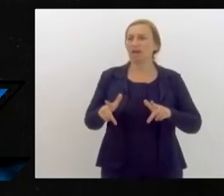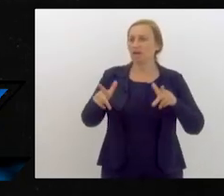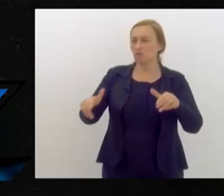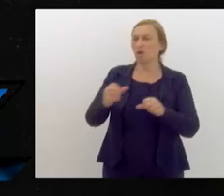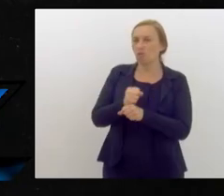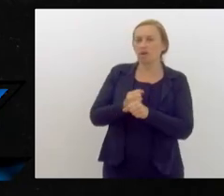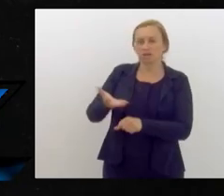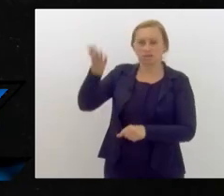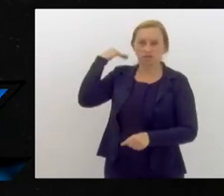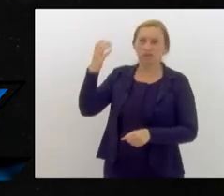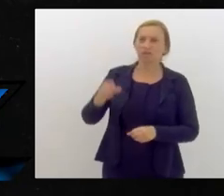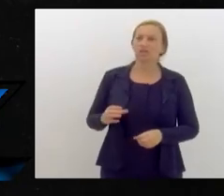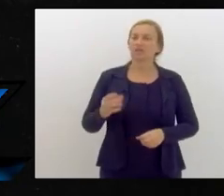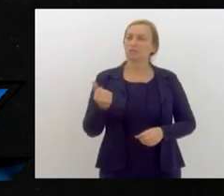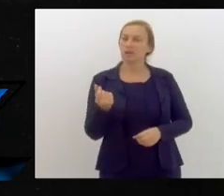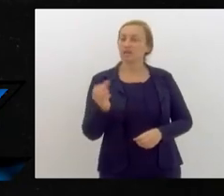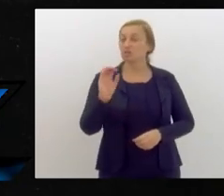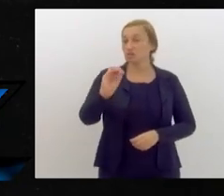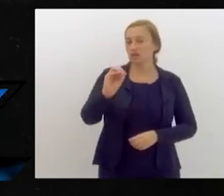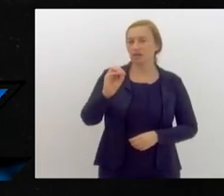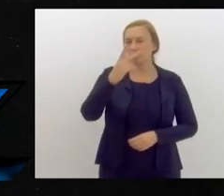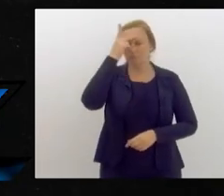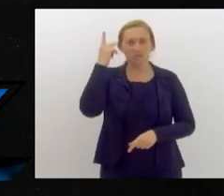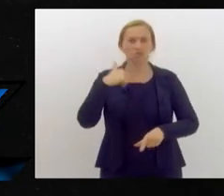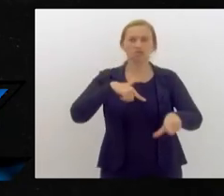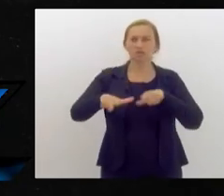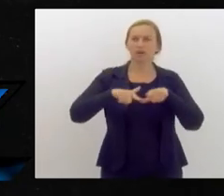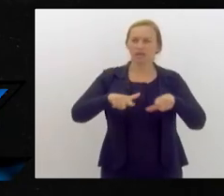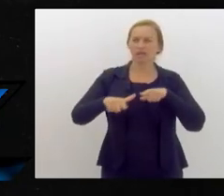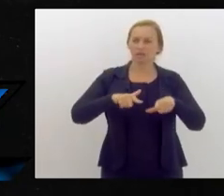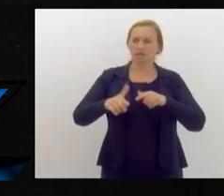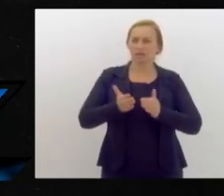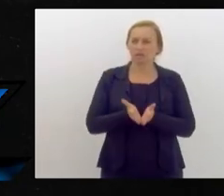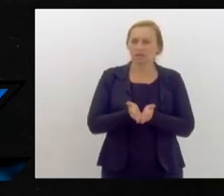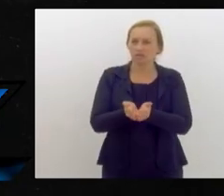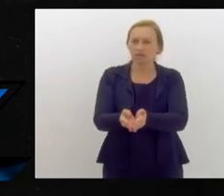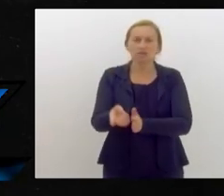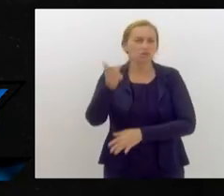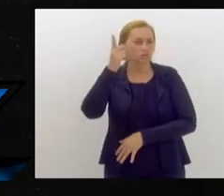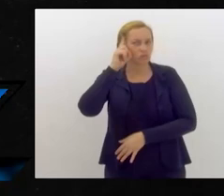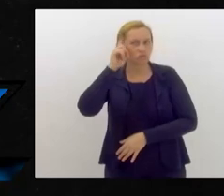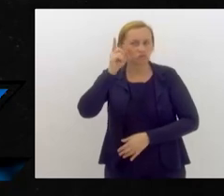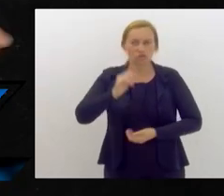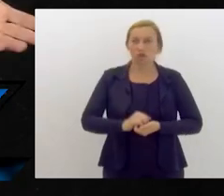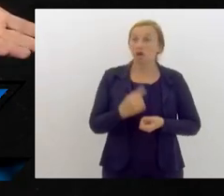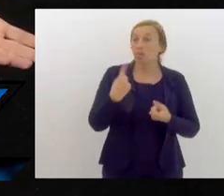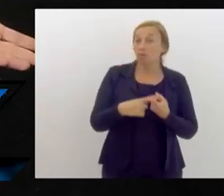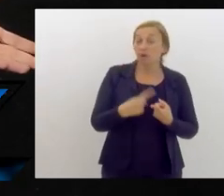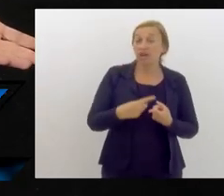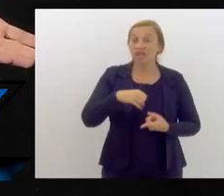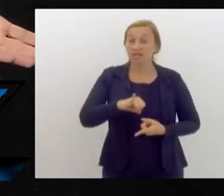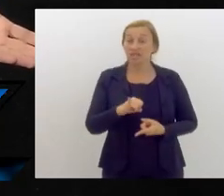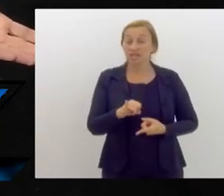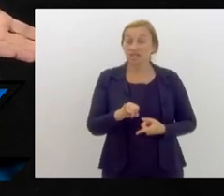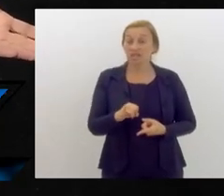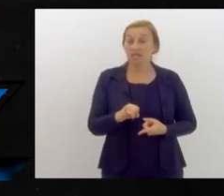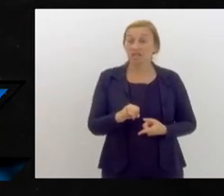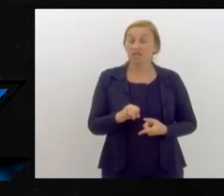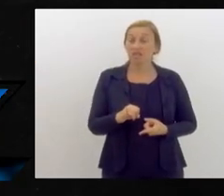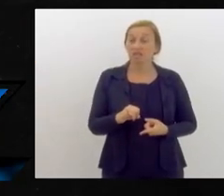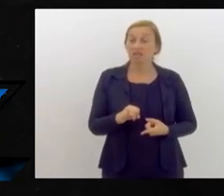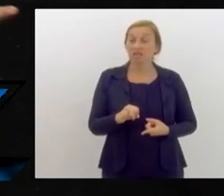Garanta tarifa zero para os trabalhadores e trabalhadores se deslocarem diariamente porque se a gente já tá tendo que